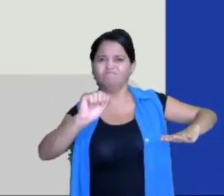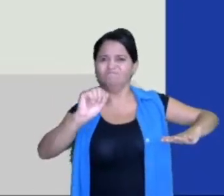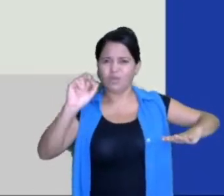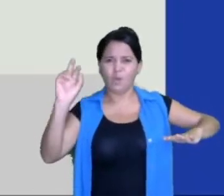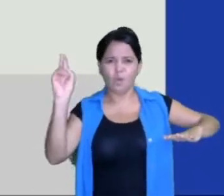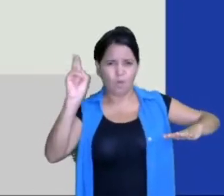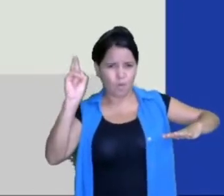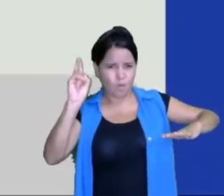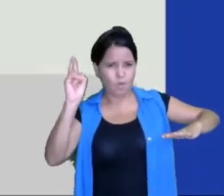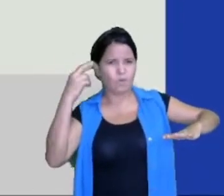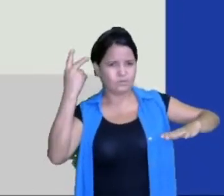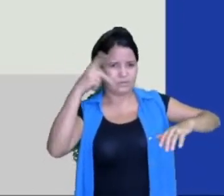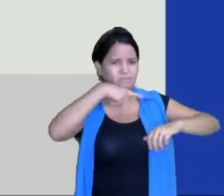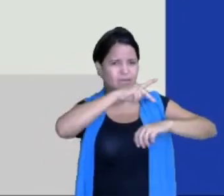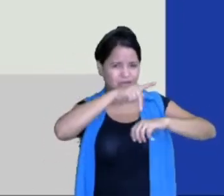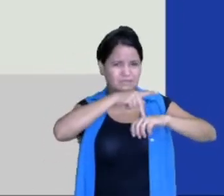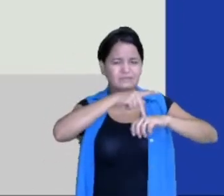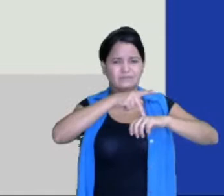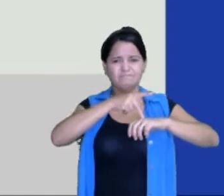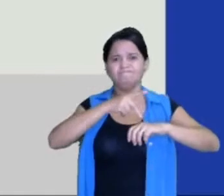Vladimir Lenin.